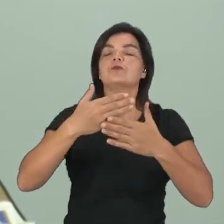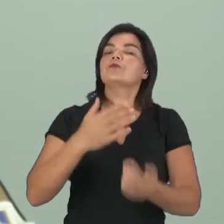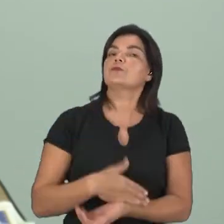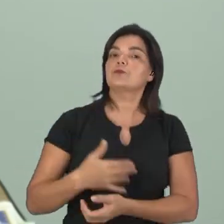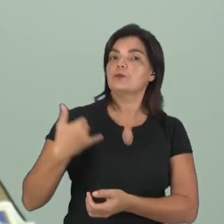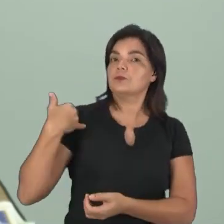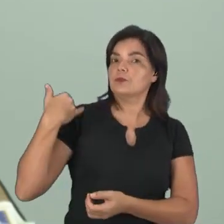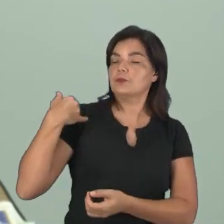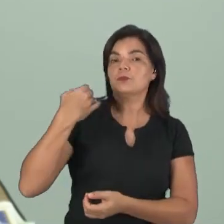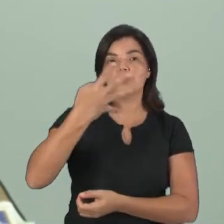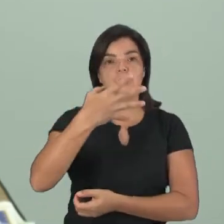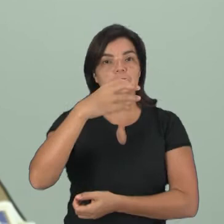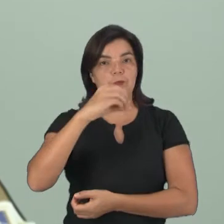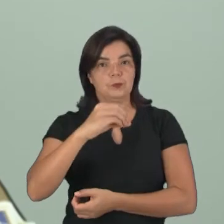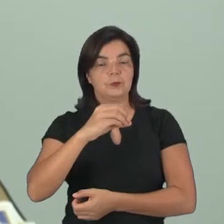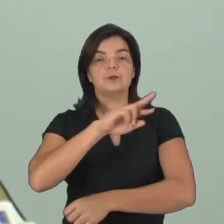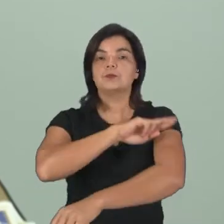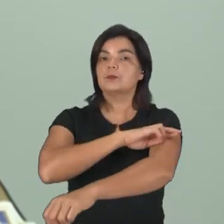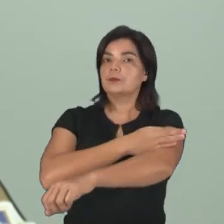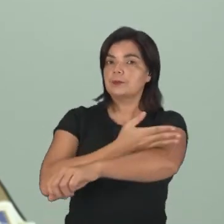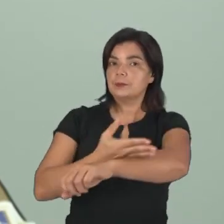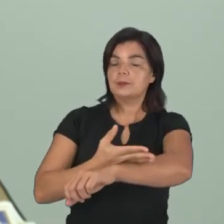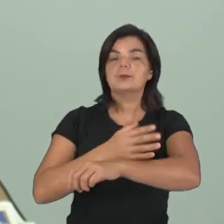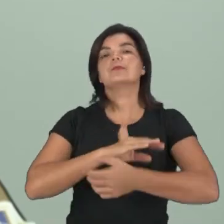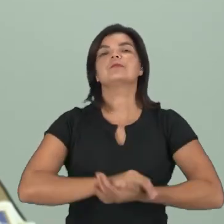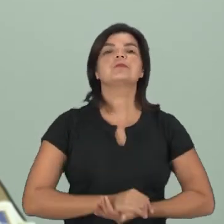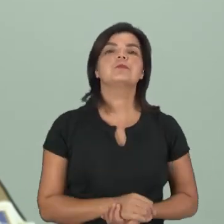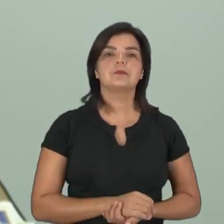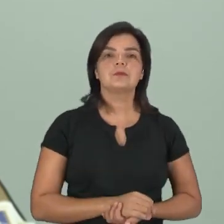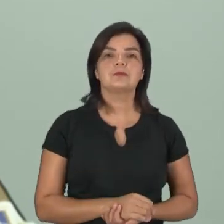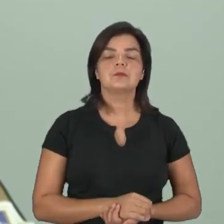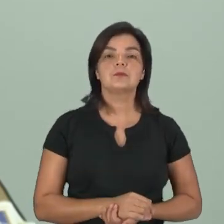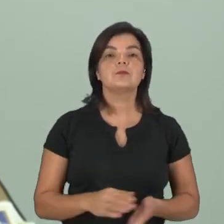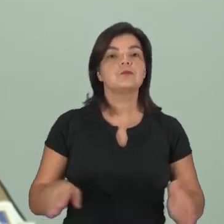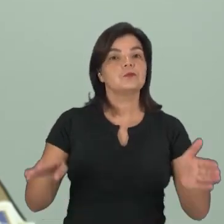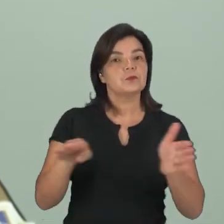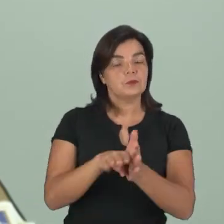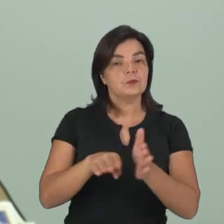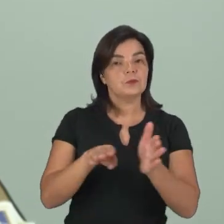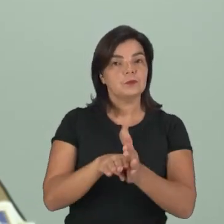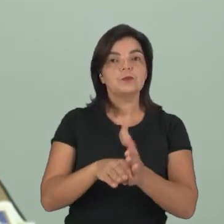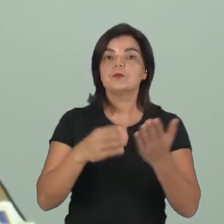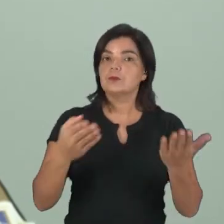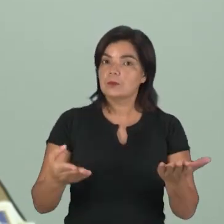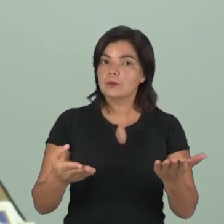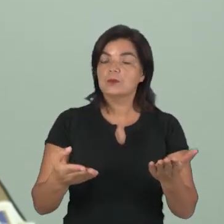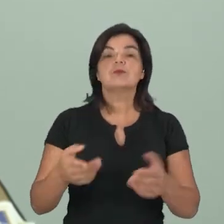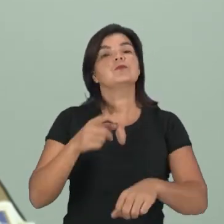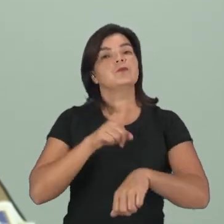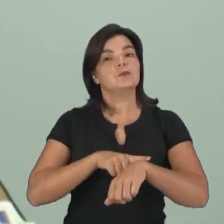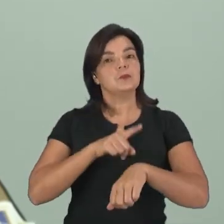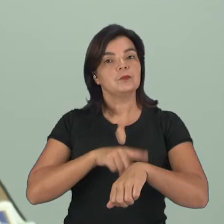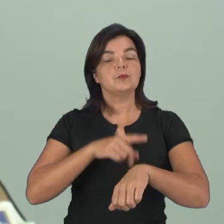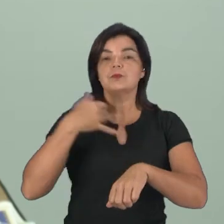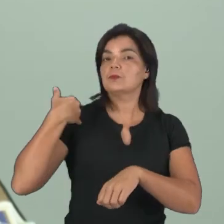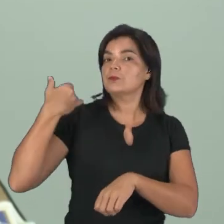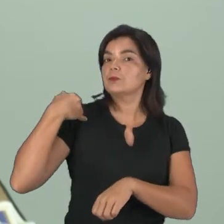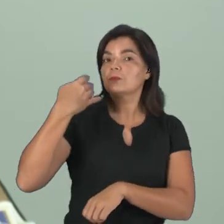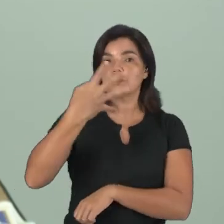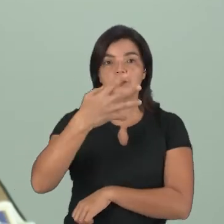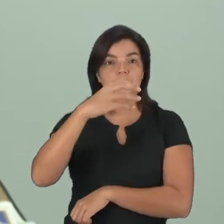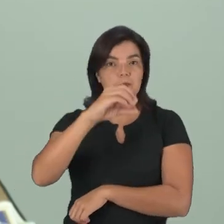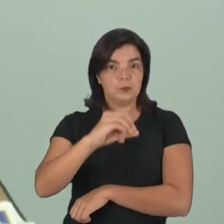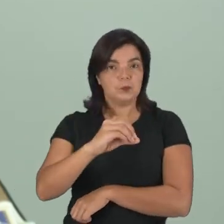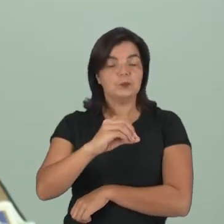público a partir de 40 anos em Rio Branco E chegou a vez das pessoas a partir de 40